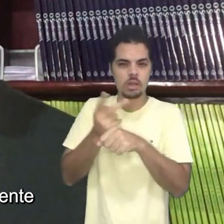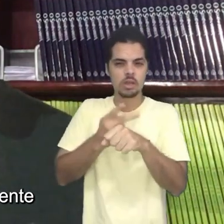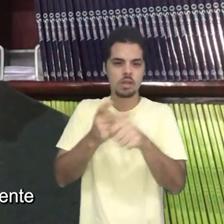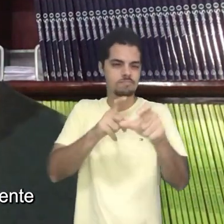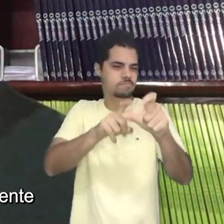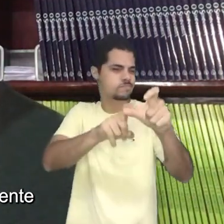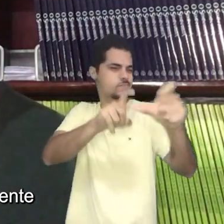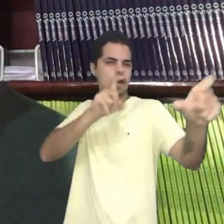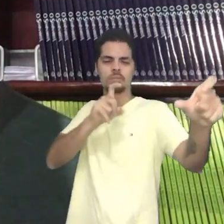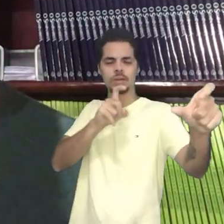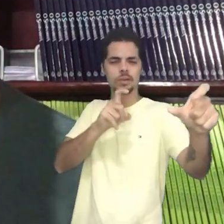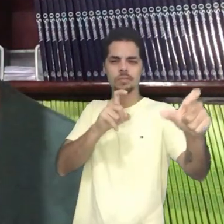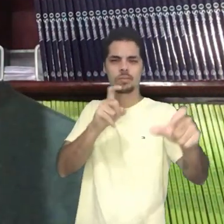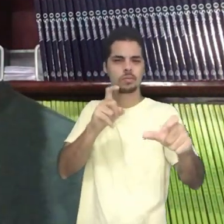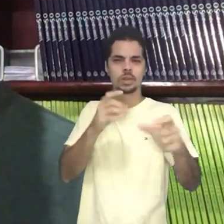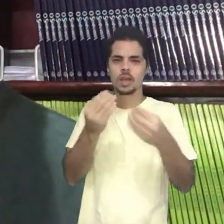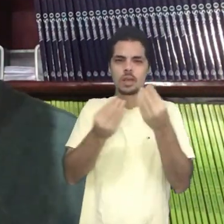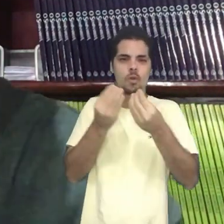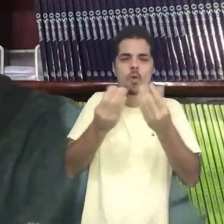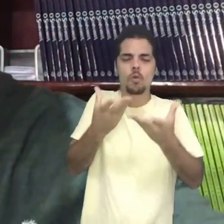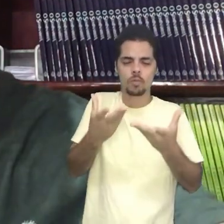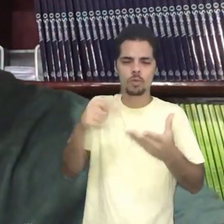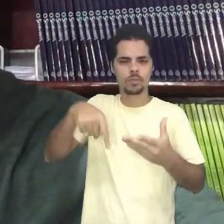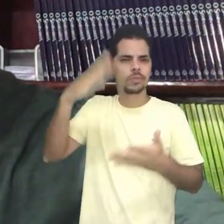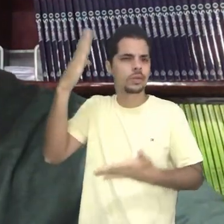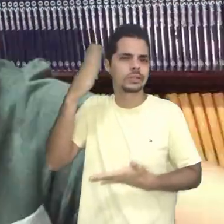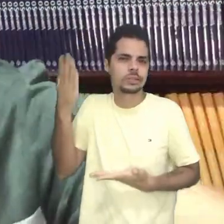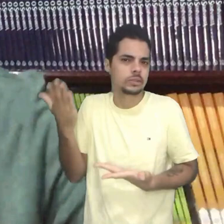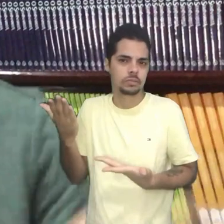república independente no norte do Brasil.